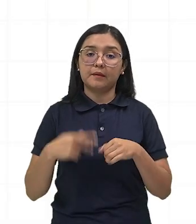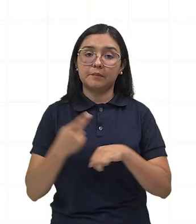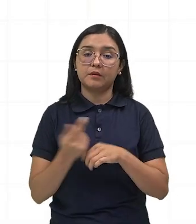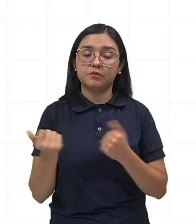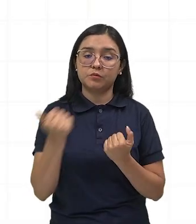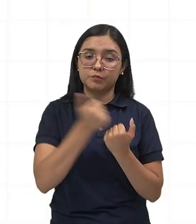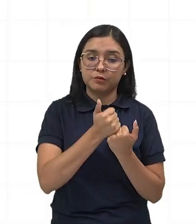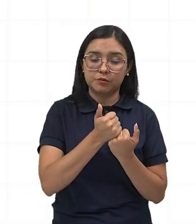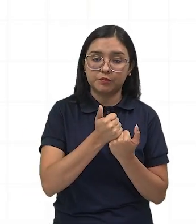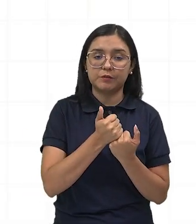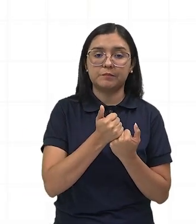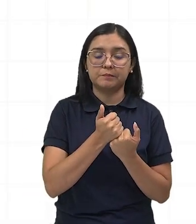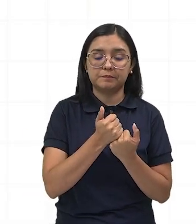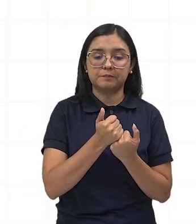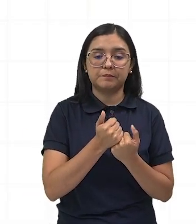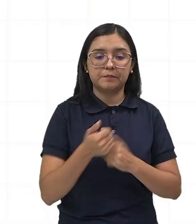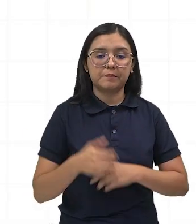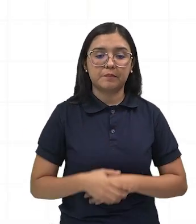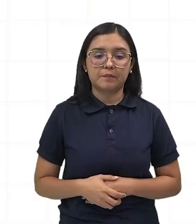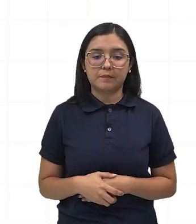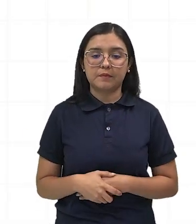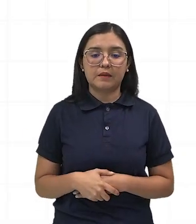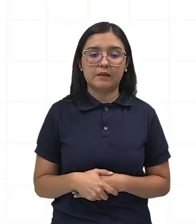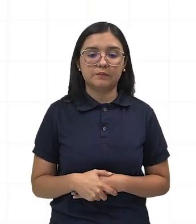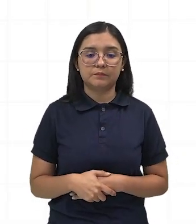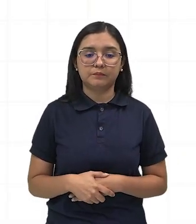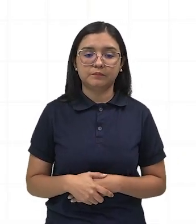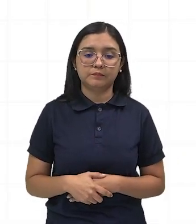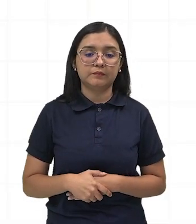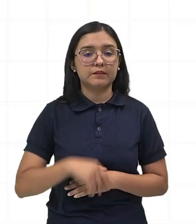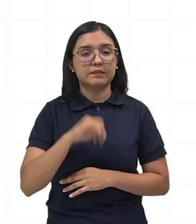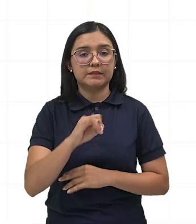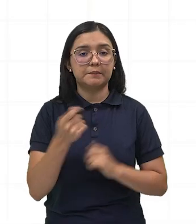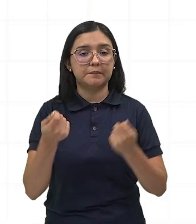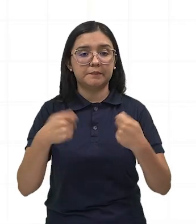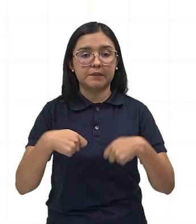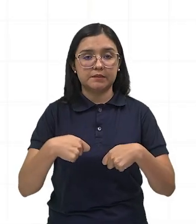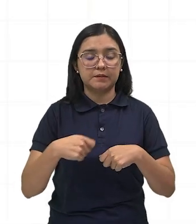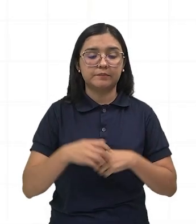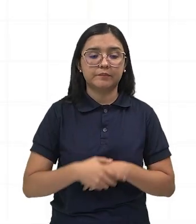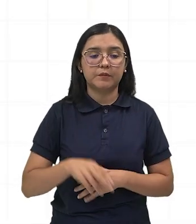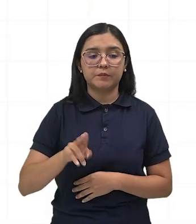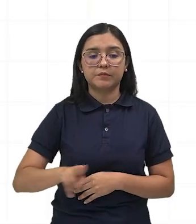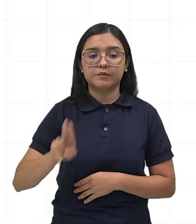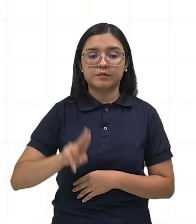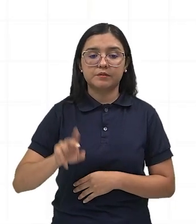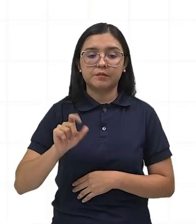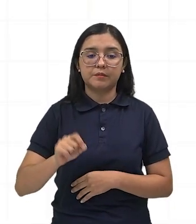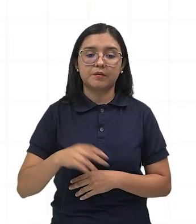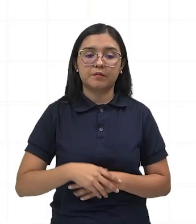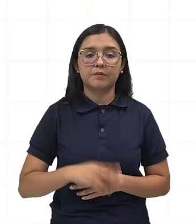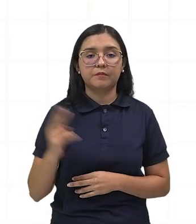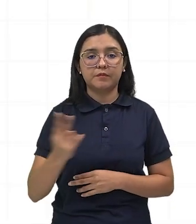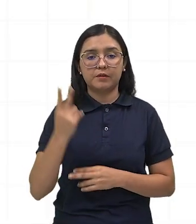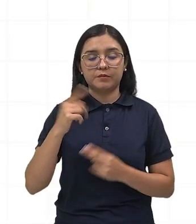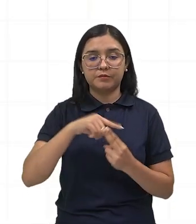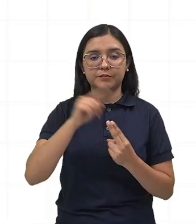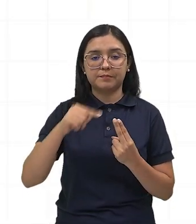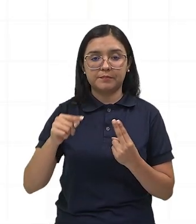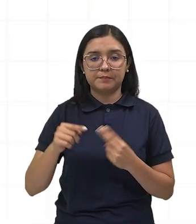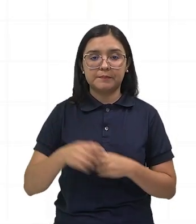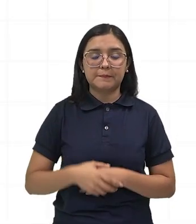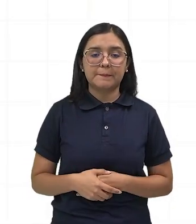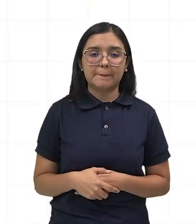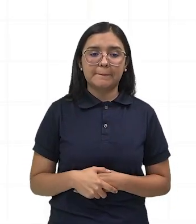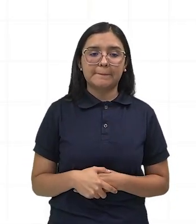do valor do raio e da altura e, quando necessário, utilizamos uma aproximação do valor